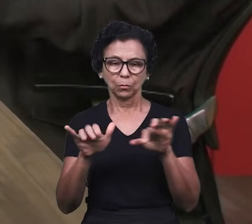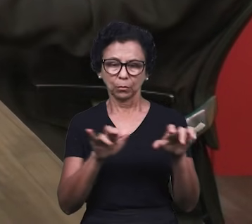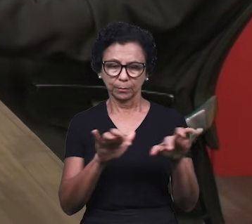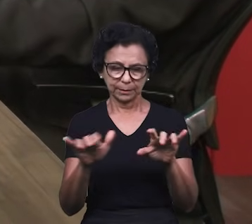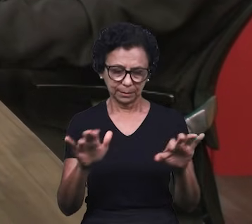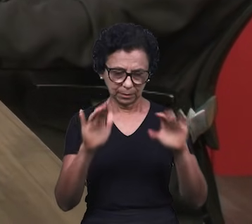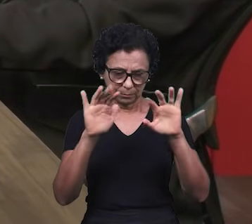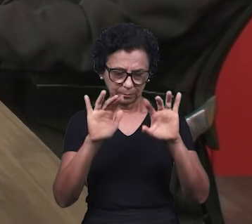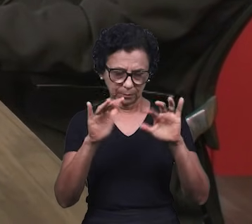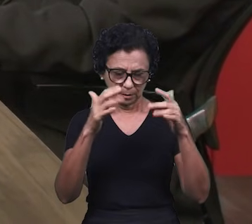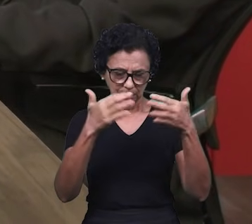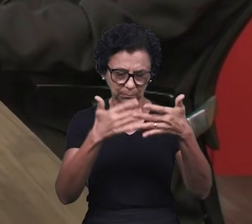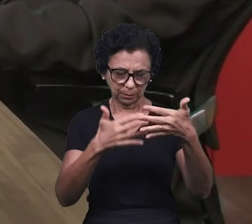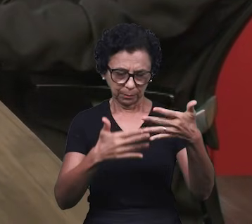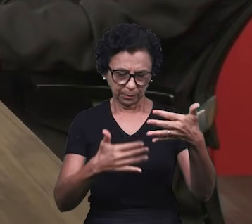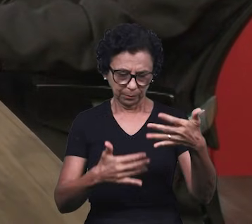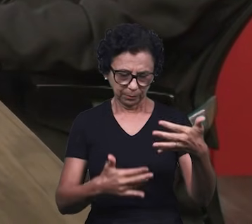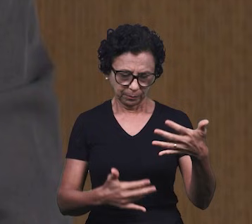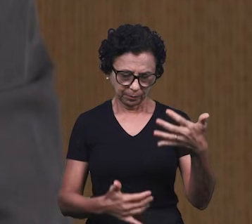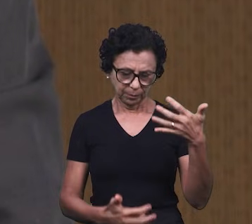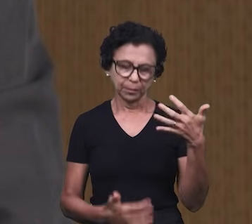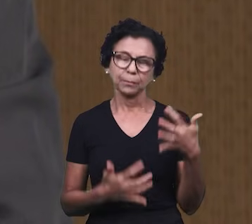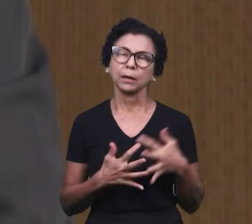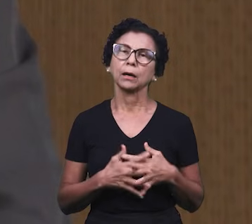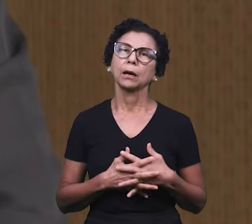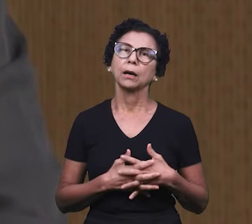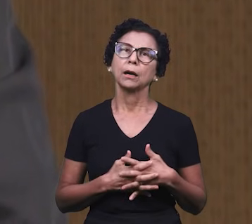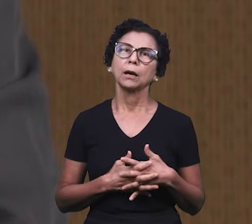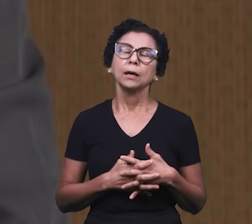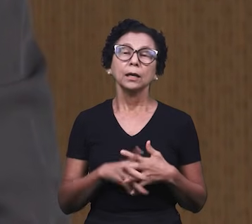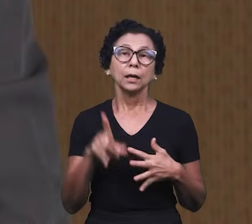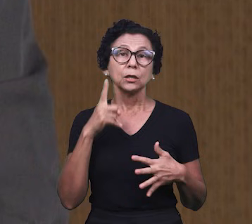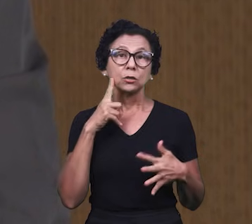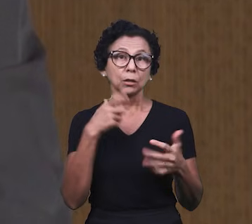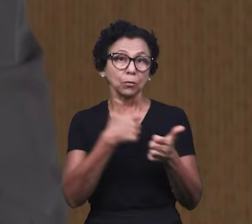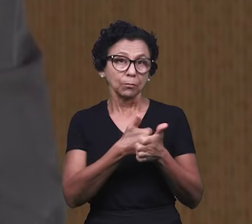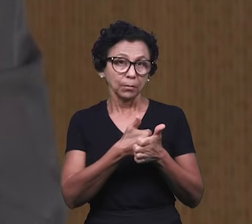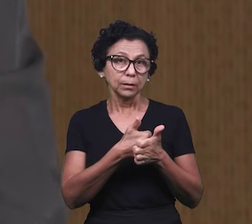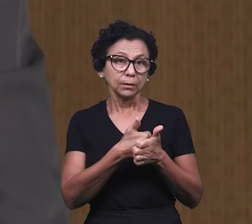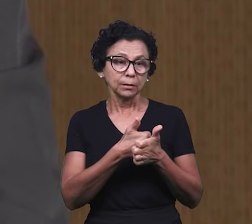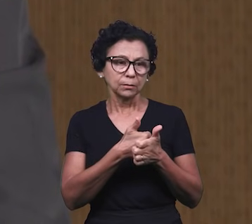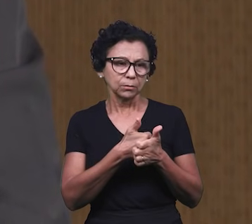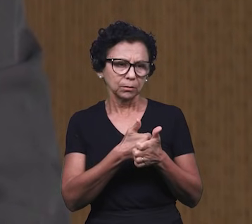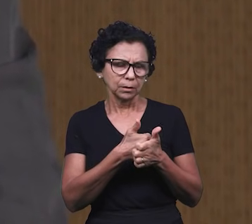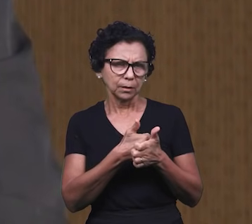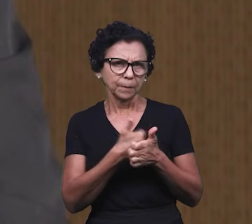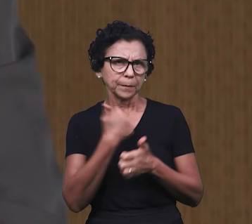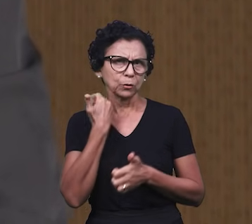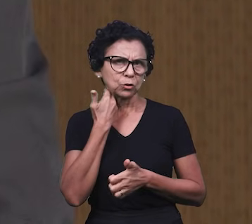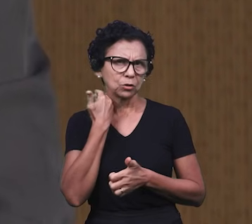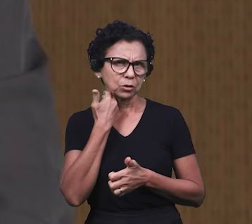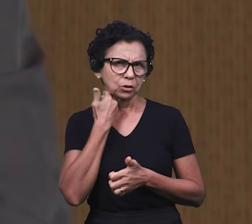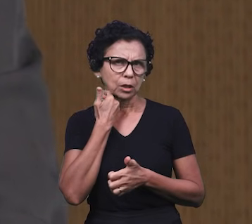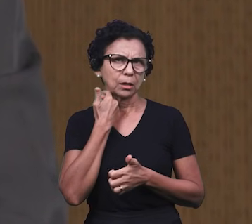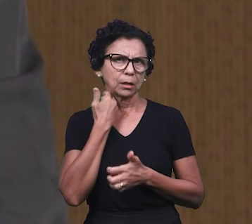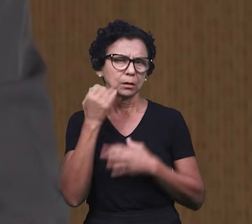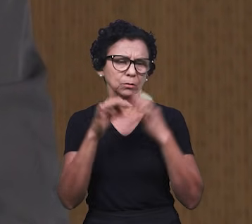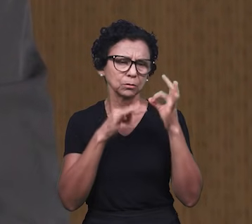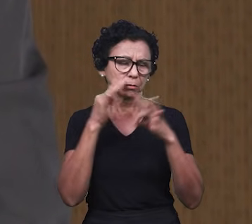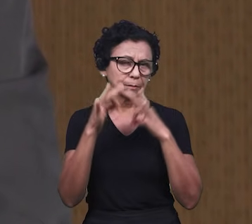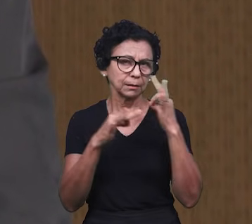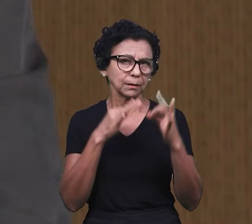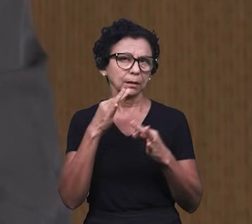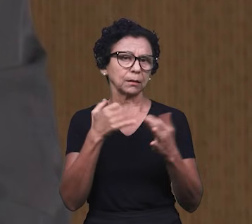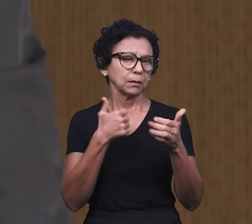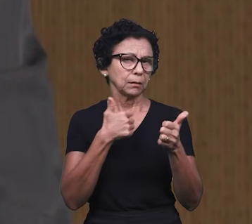produz ali todo o material, a gente fica acompanhando ao vivo ali o chat, os comentários do